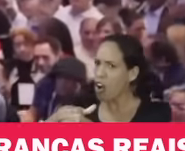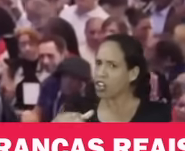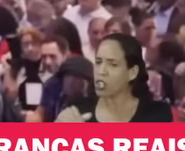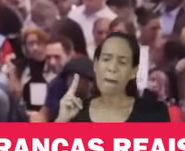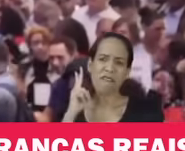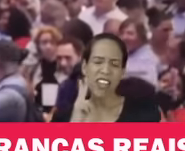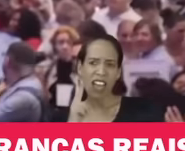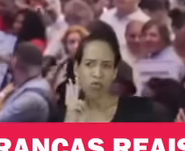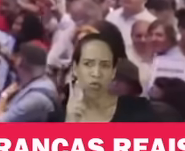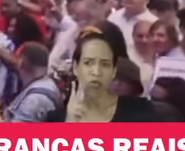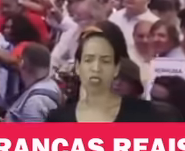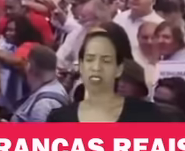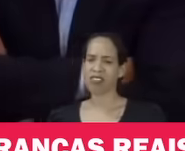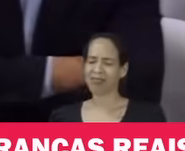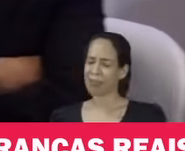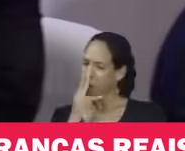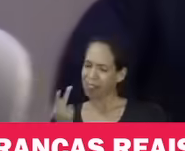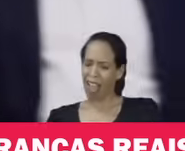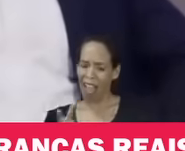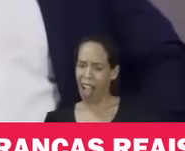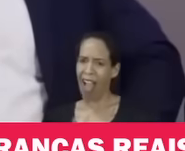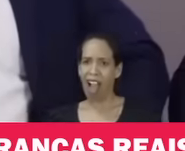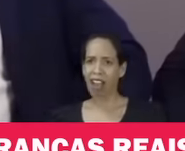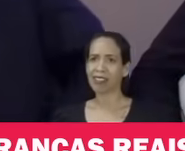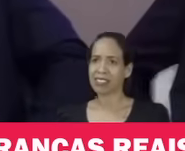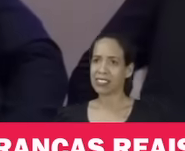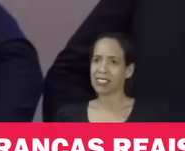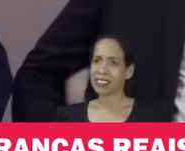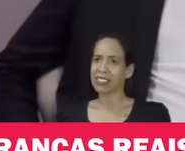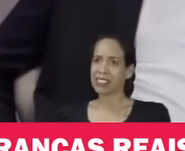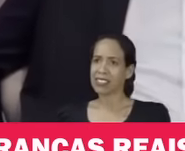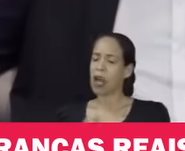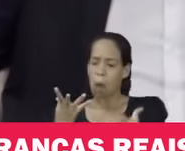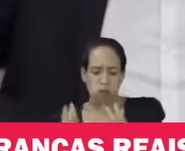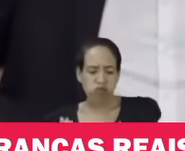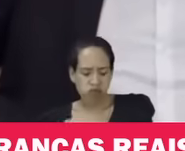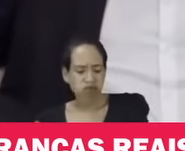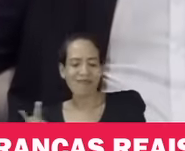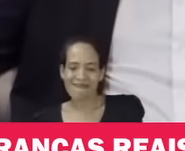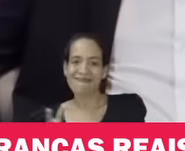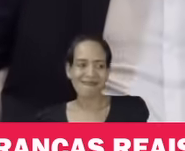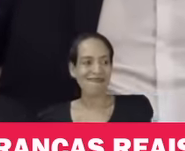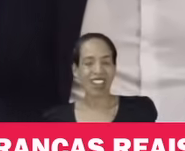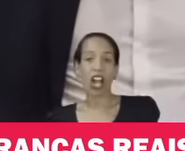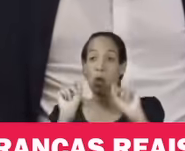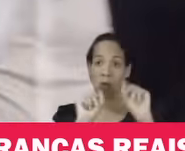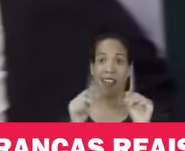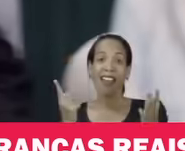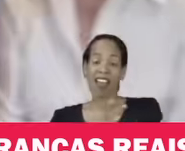vereador? Alguma coisa está errada. Alguma coisa está muito errada. E o que está